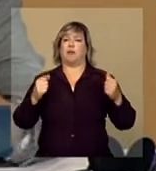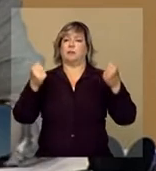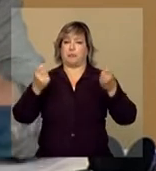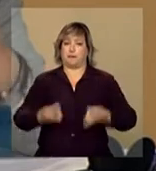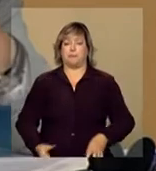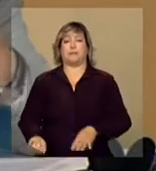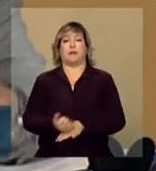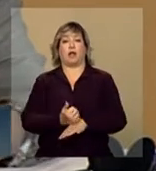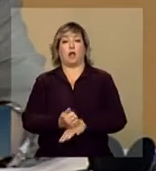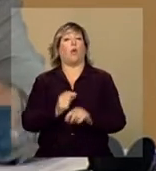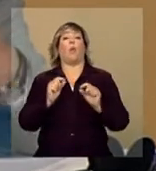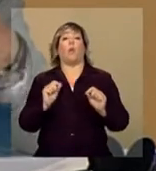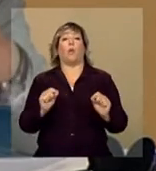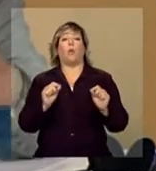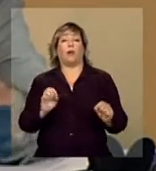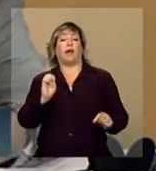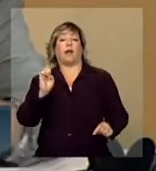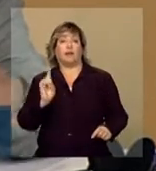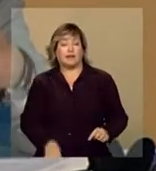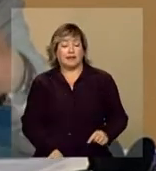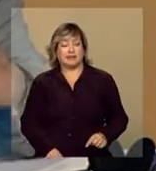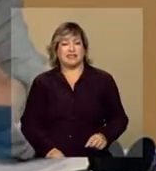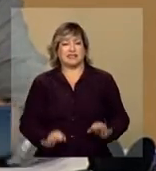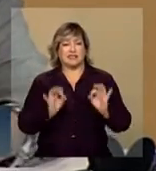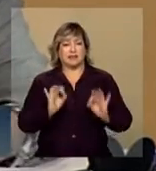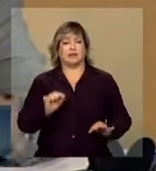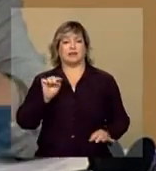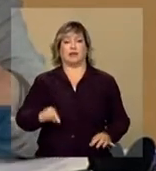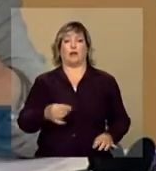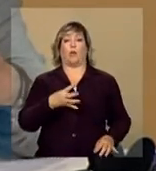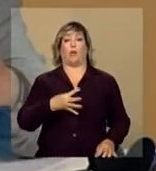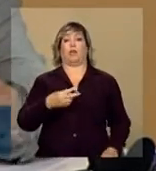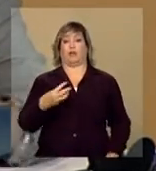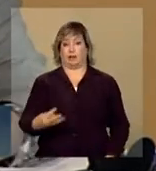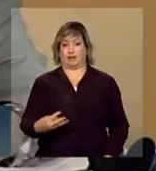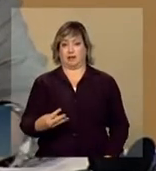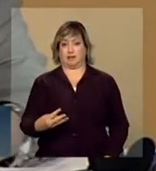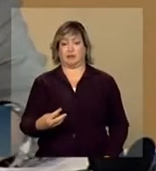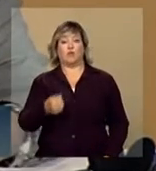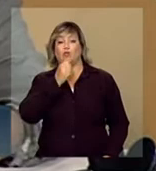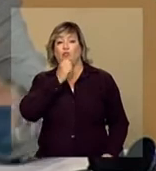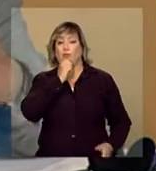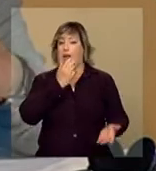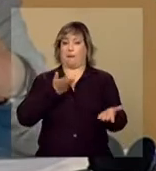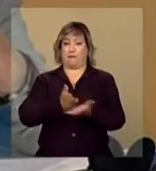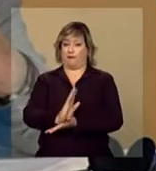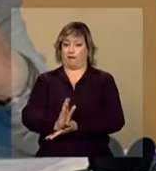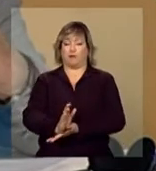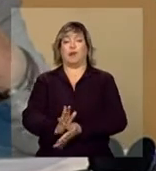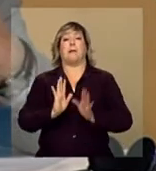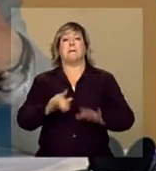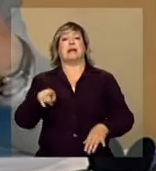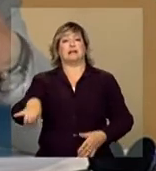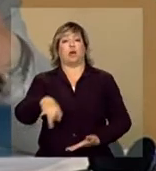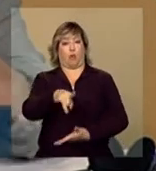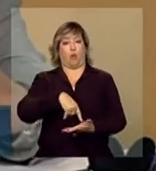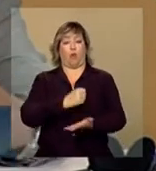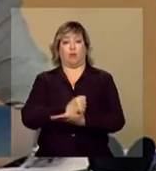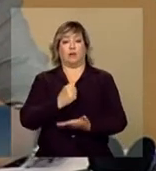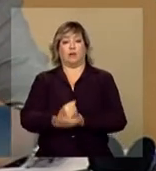de explicar o que é exatamente o 43 não aprovado, mas que o contrato é